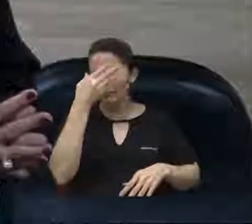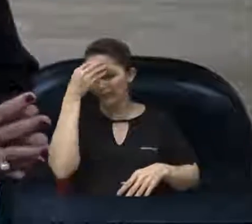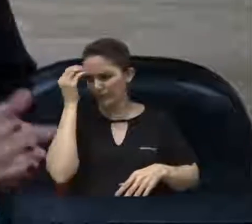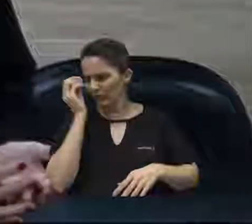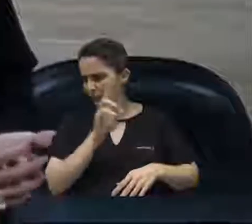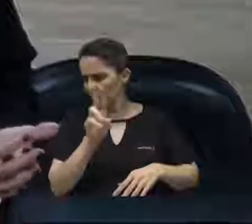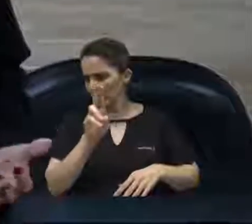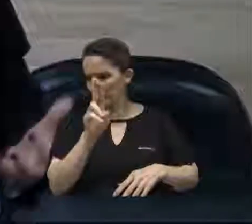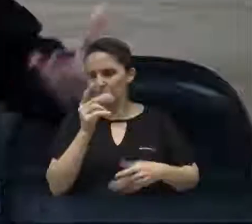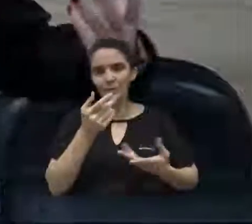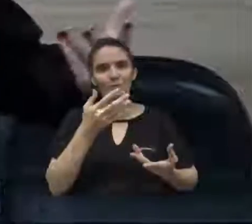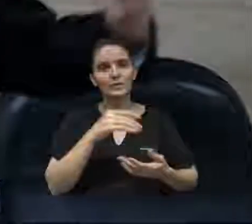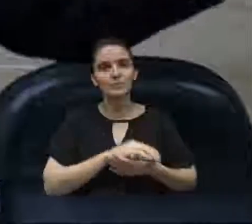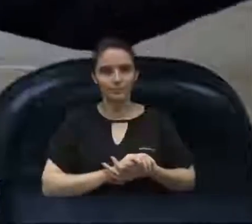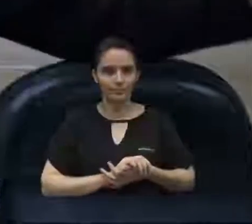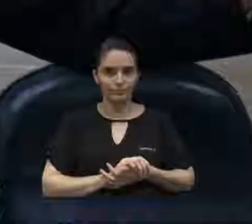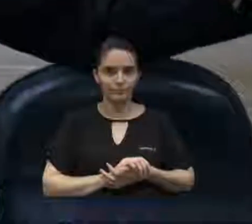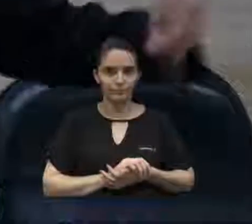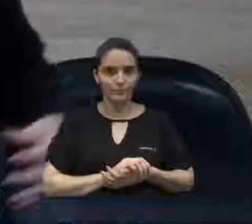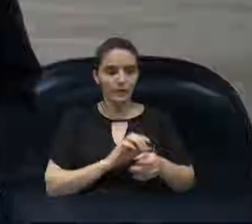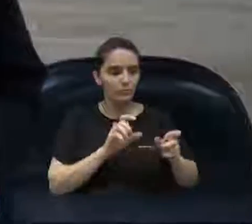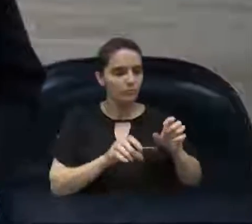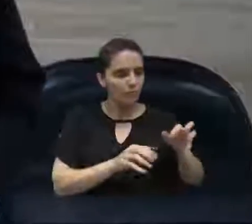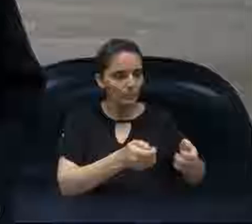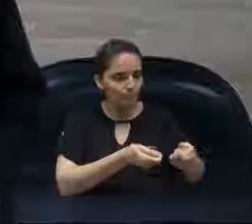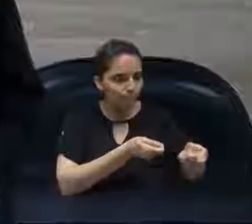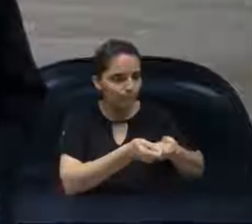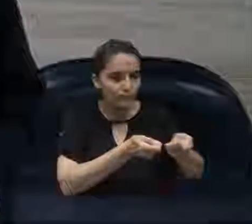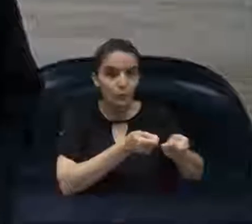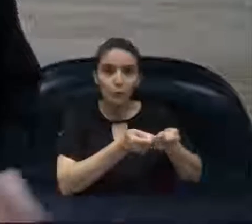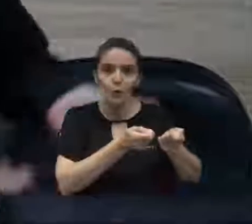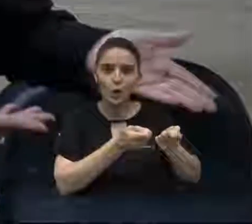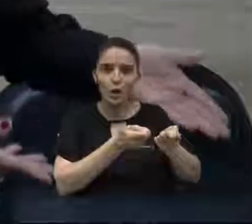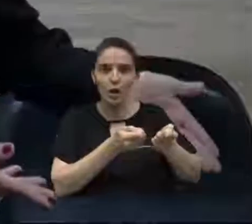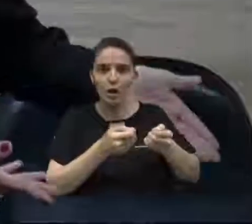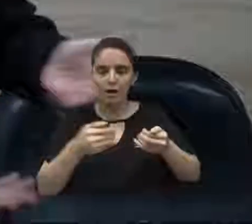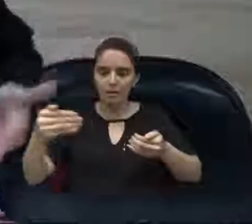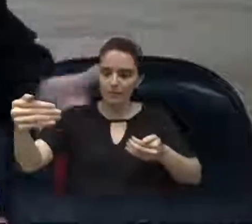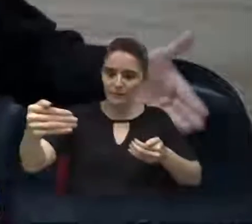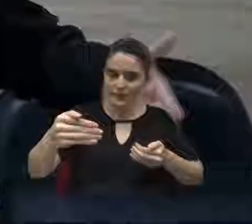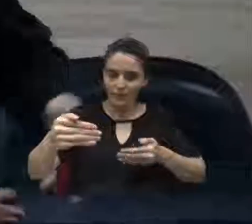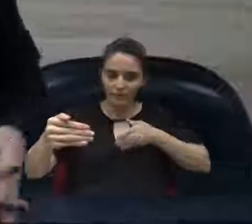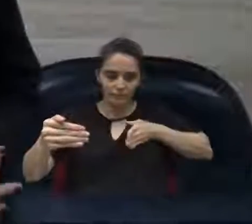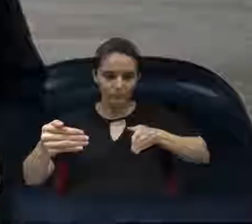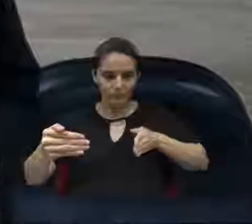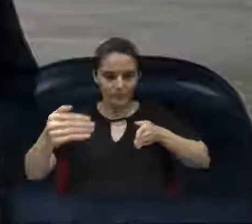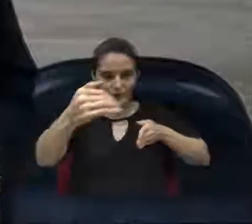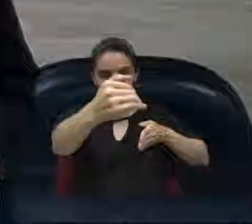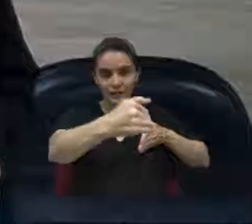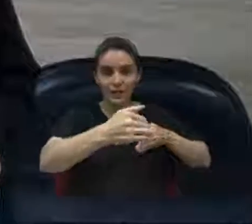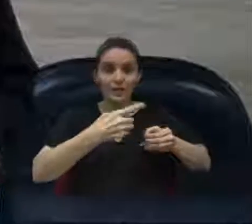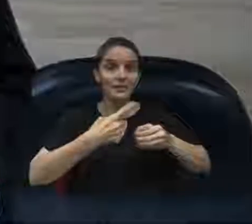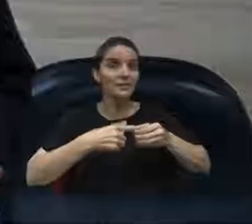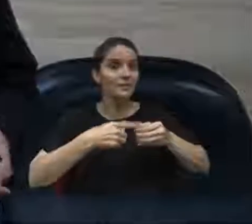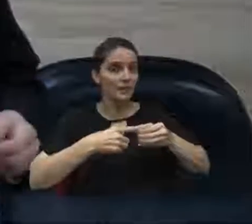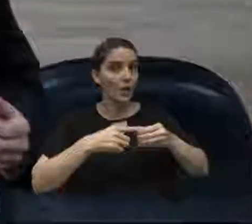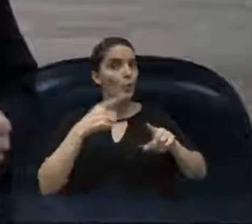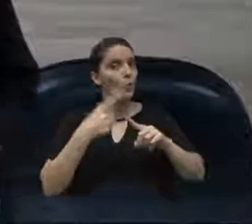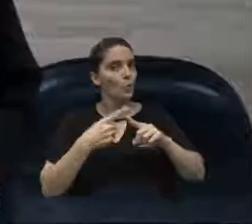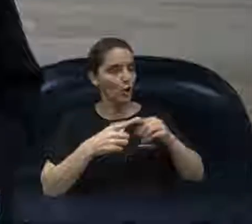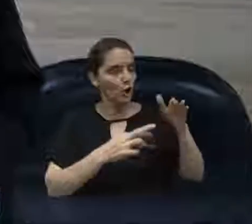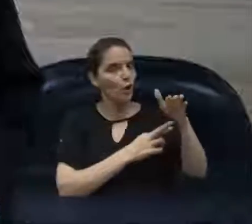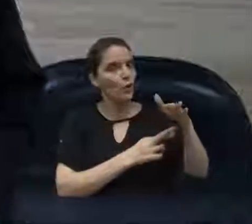mas todo esse sistema que temos de controle das entradas da cidade, a rodoviária não deixa de ser uma entrada